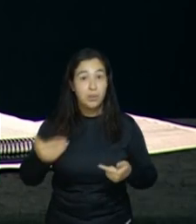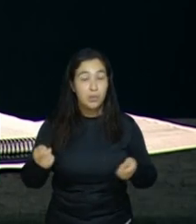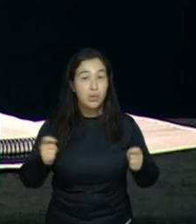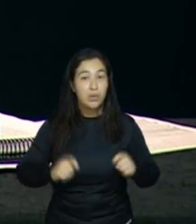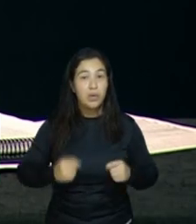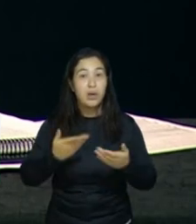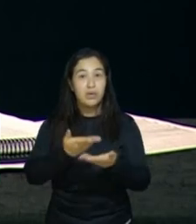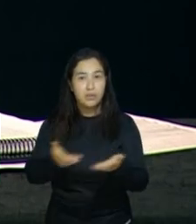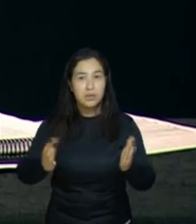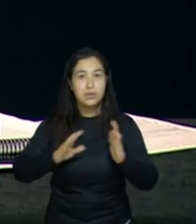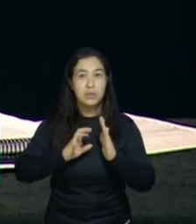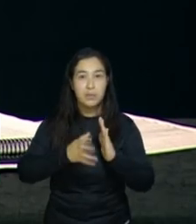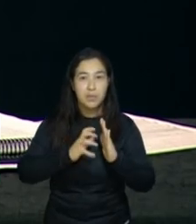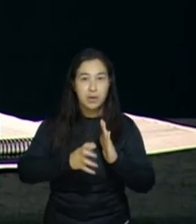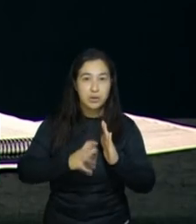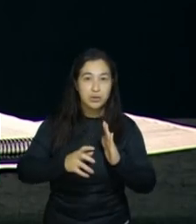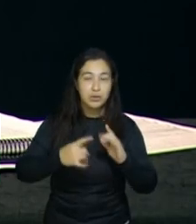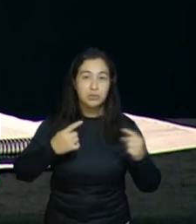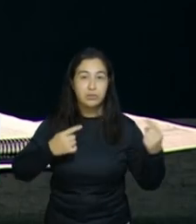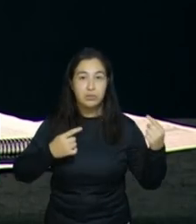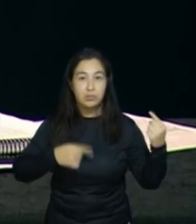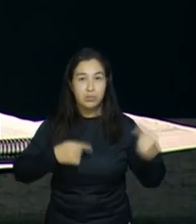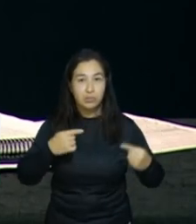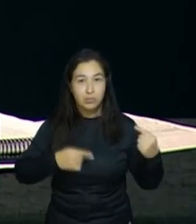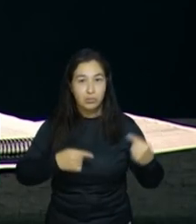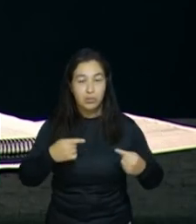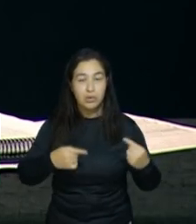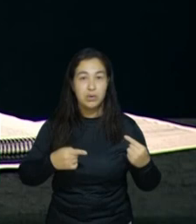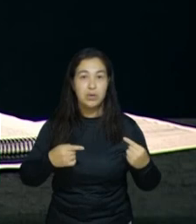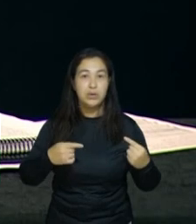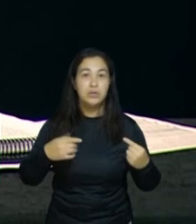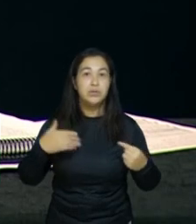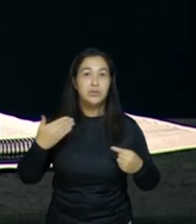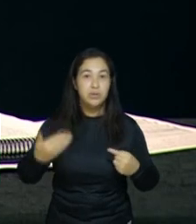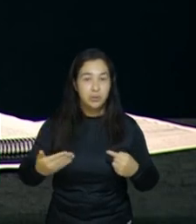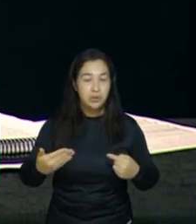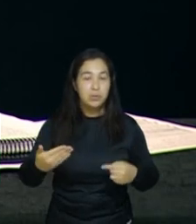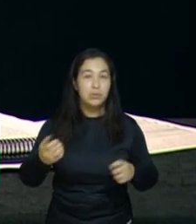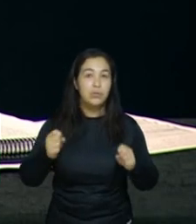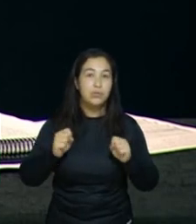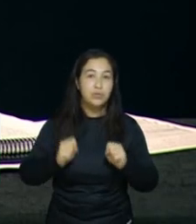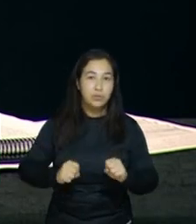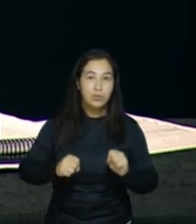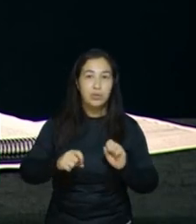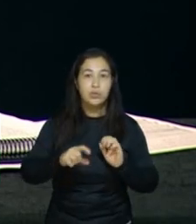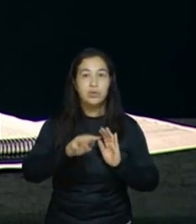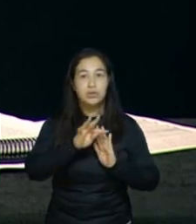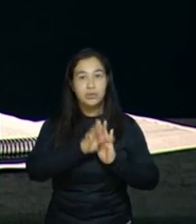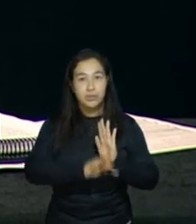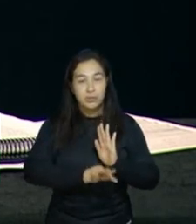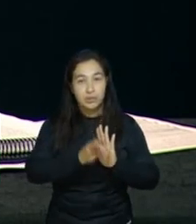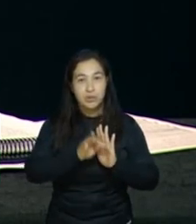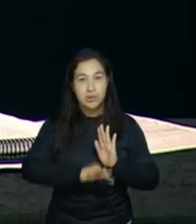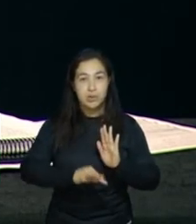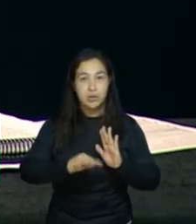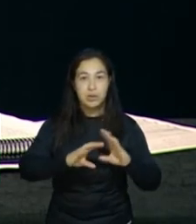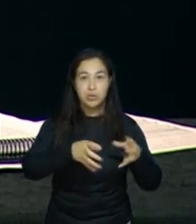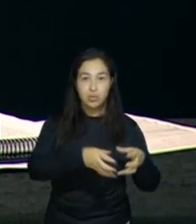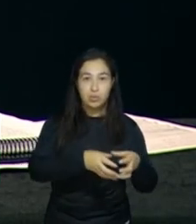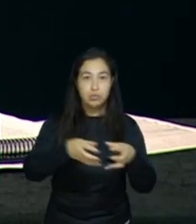partidos políticos, submete a votação da admissibilidade da matéria e, na sequência extraordinária, já o texto legal, primeiro, segundo turno e redação